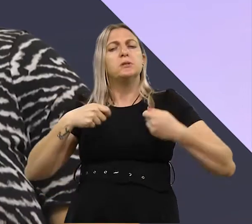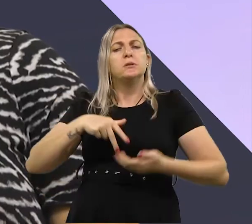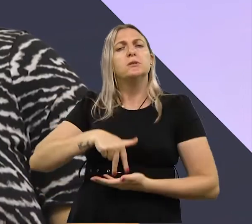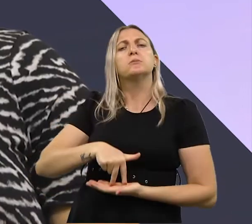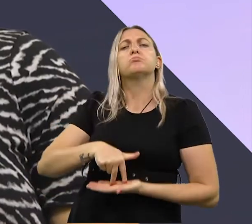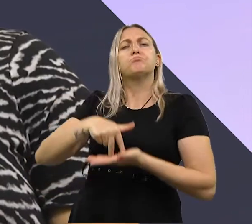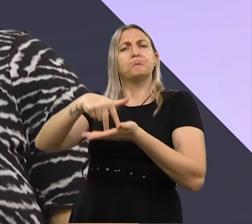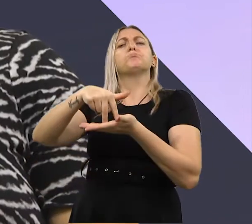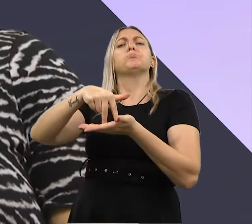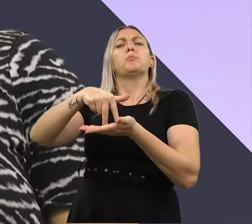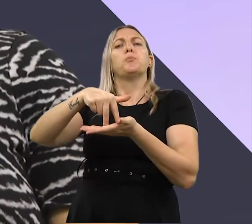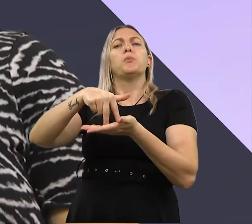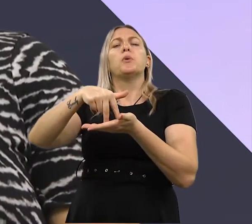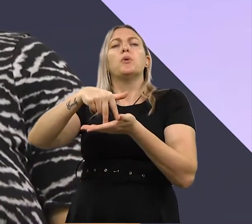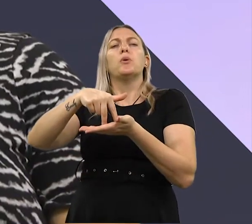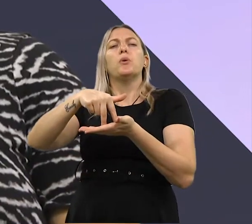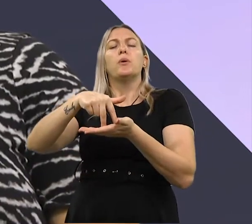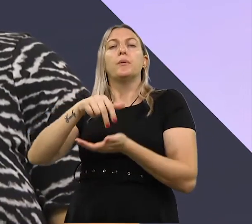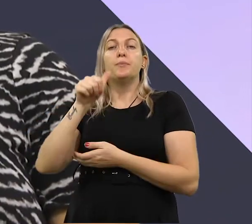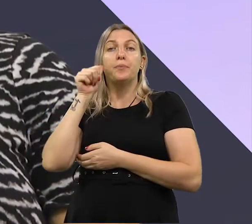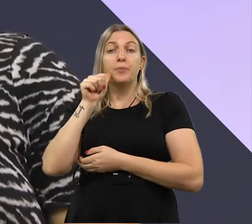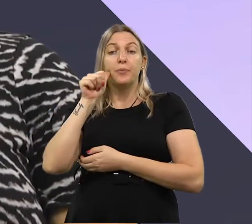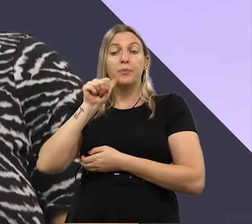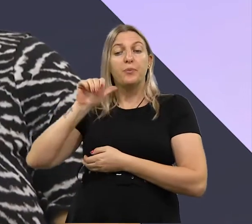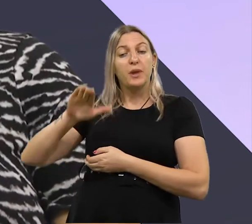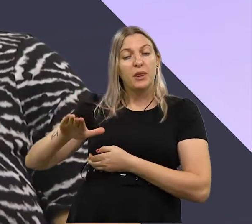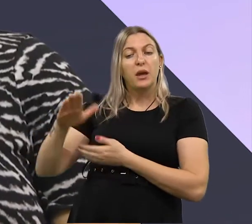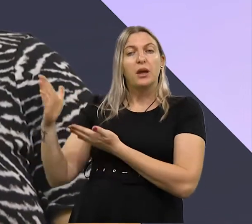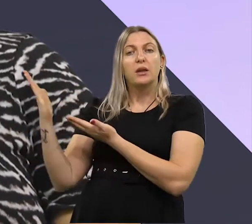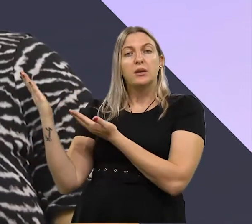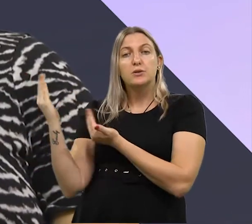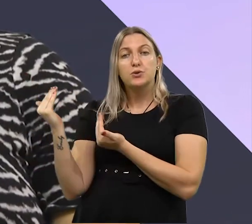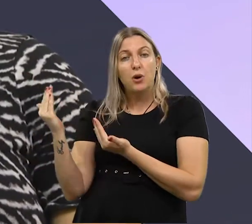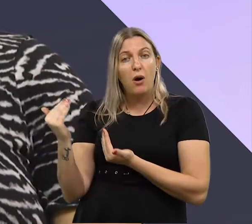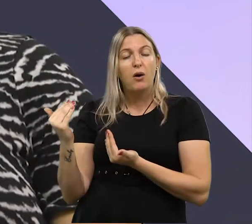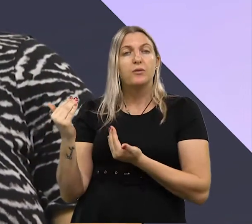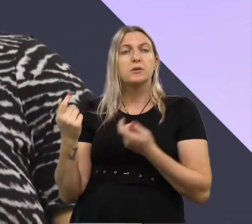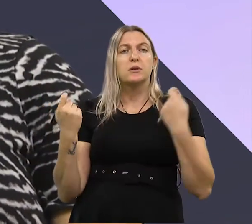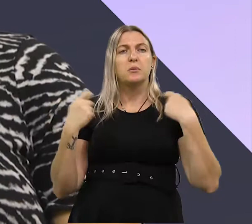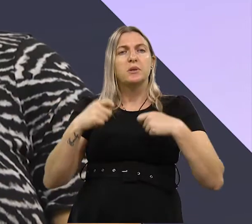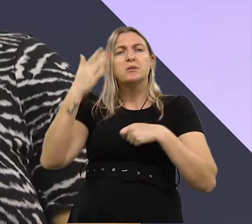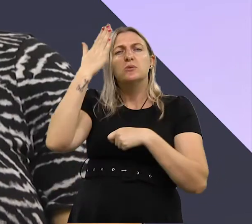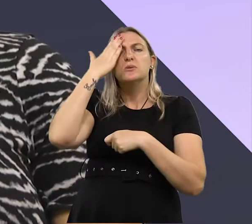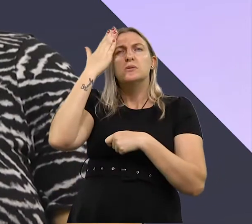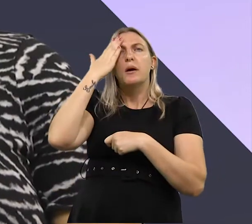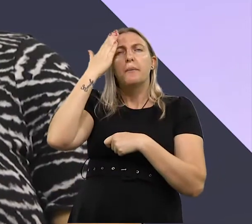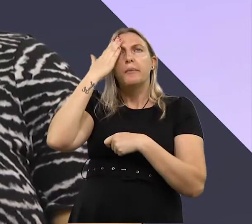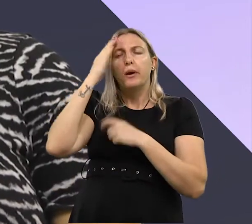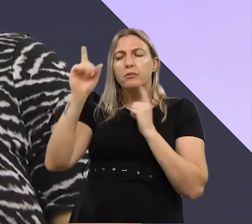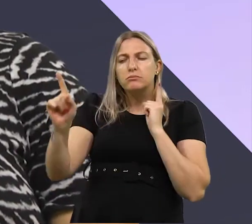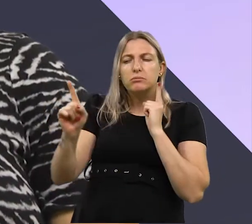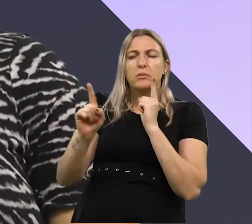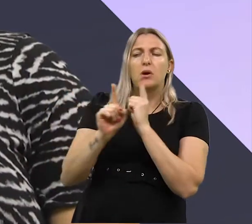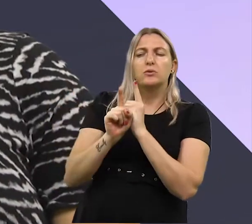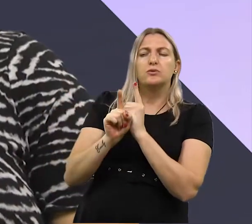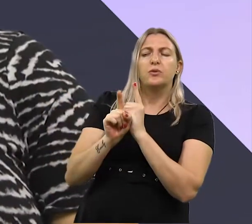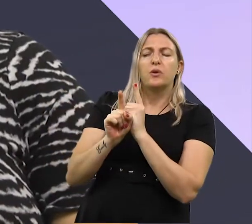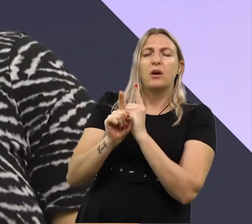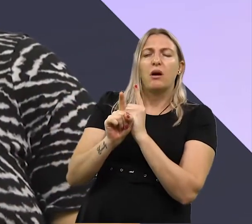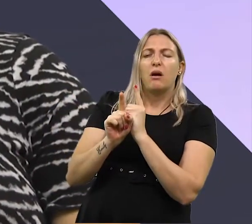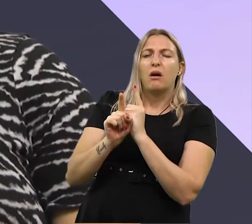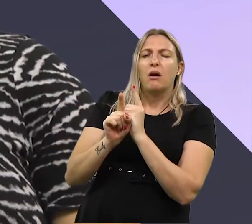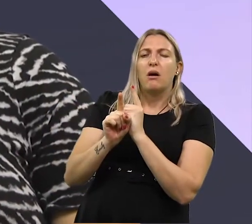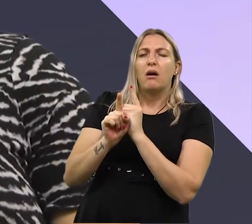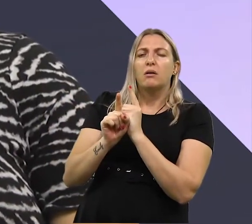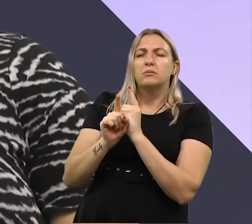se impor mais. As meninas, jovens meninas, precisam saber identificar os